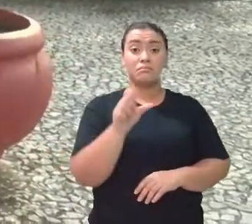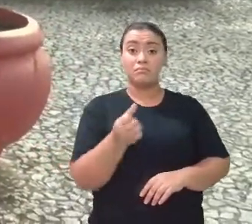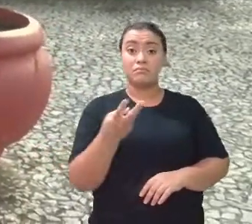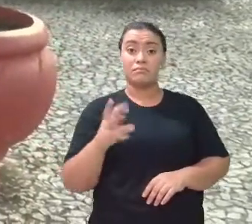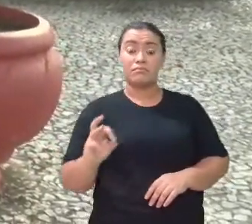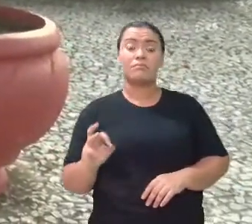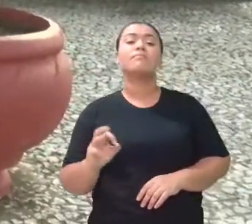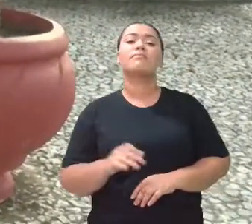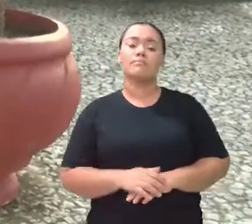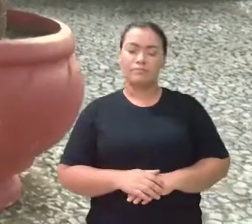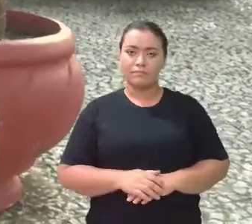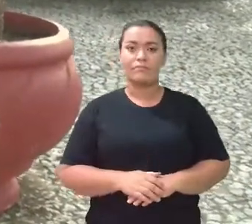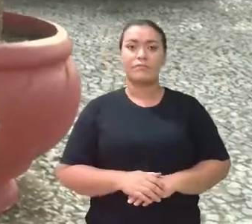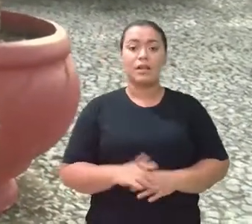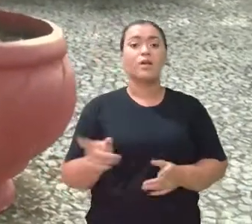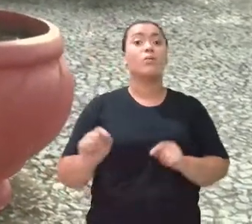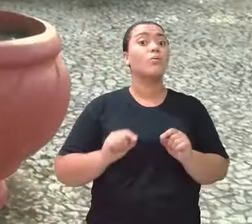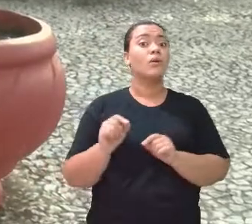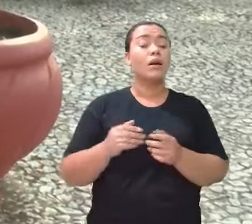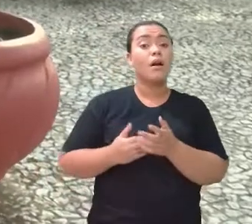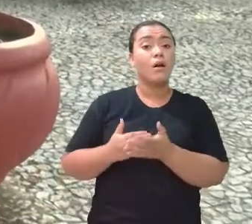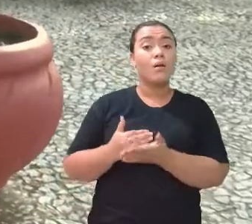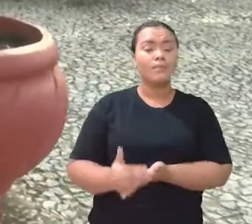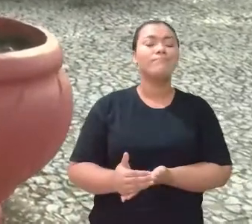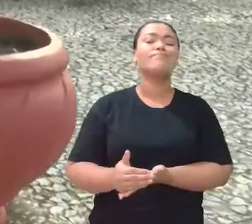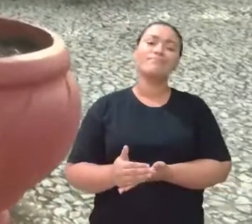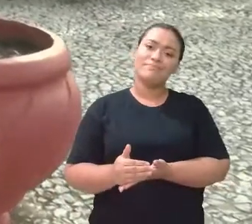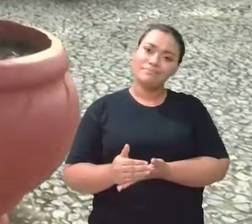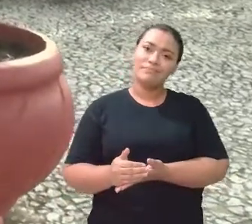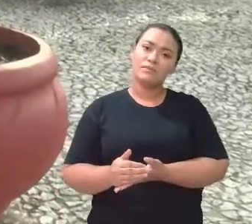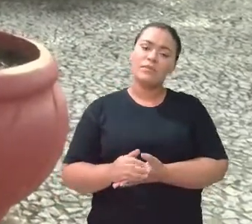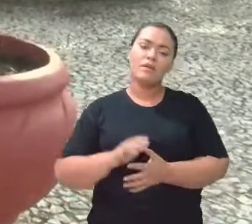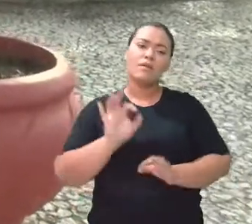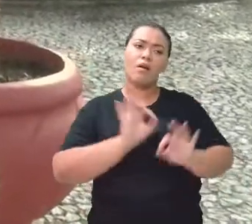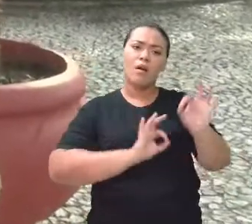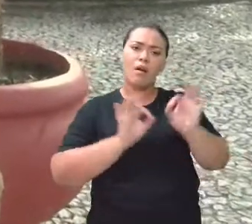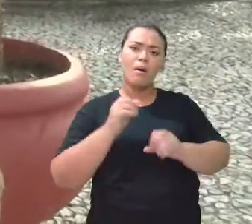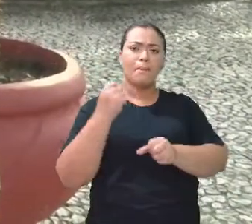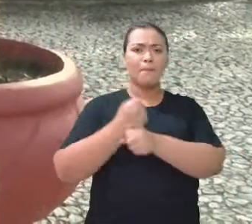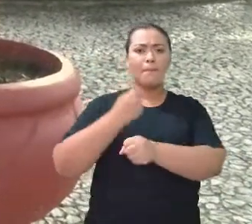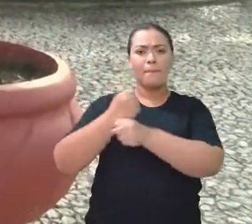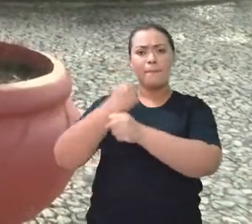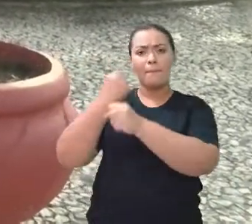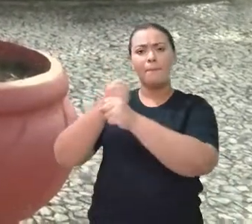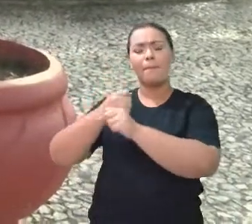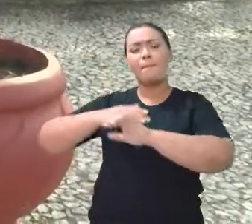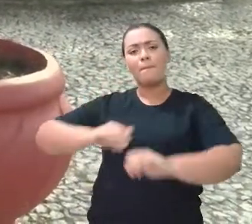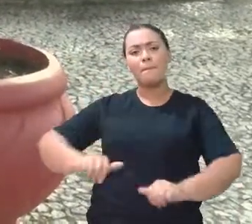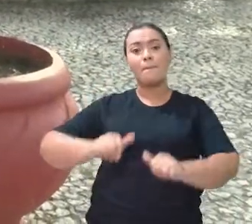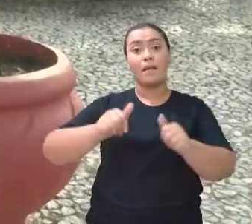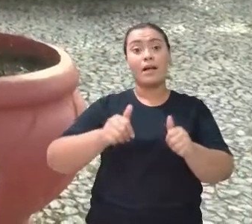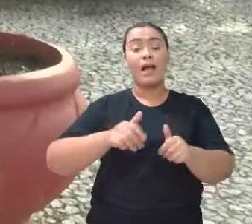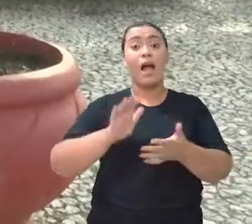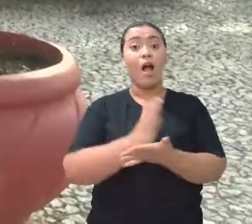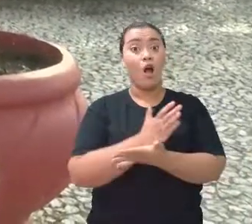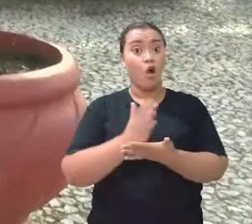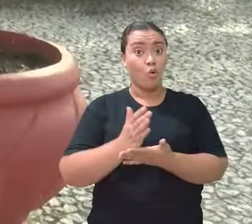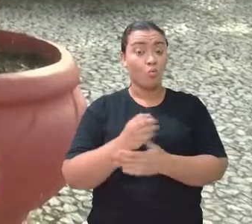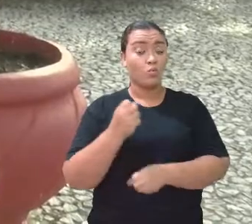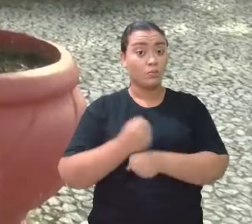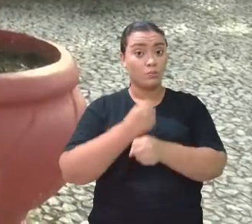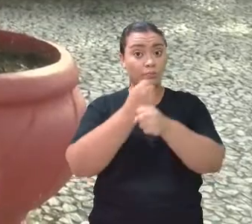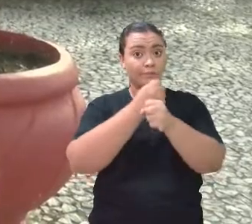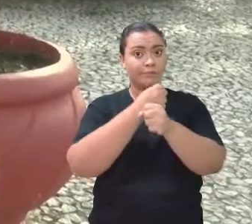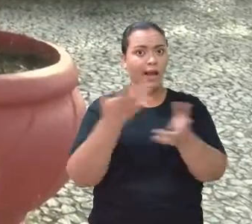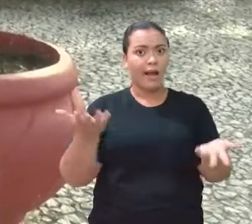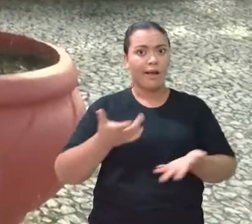1630, e a partir de então foram modernizando a cidade, né? Diversas construções que